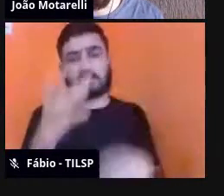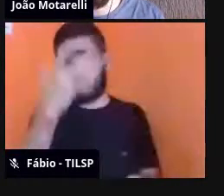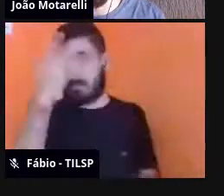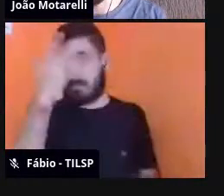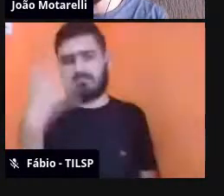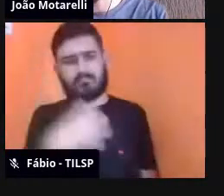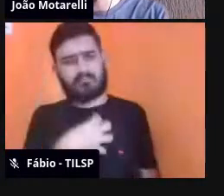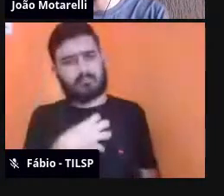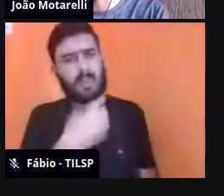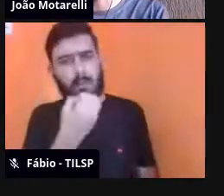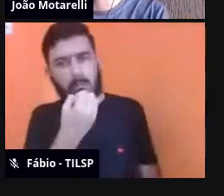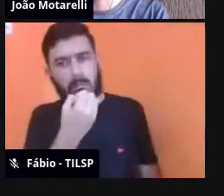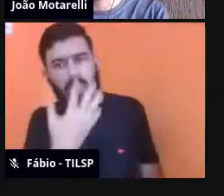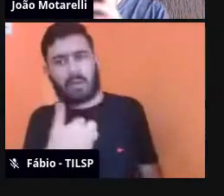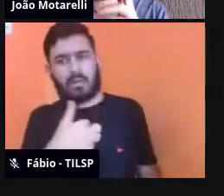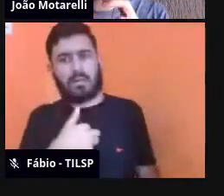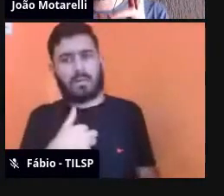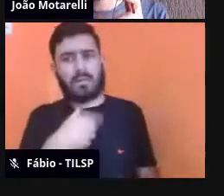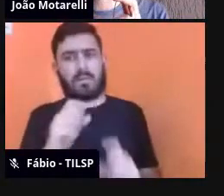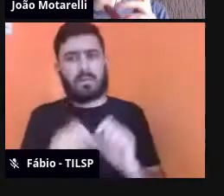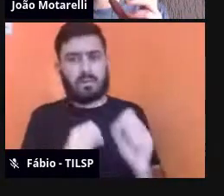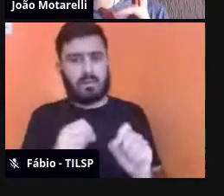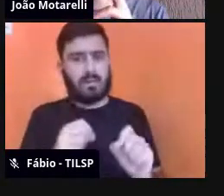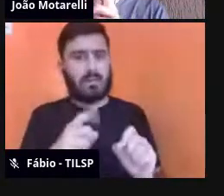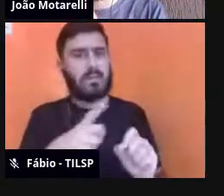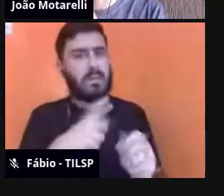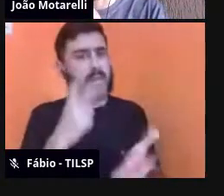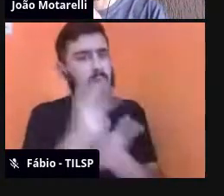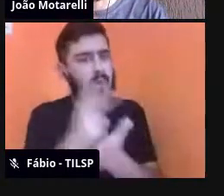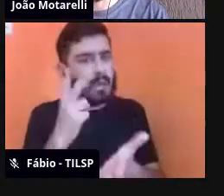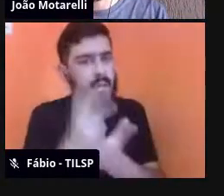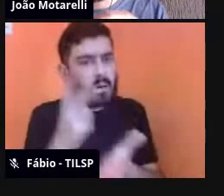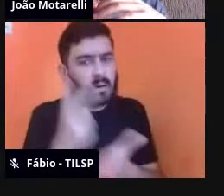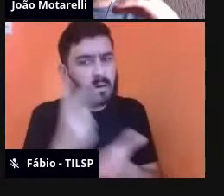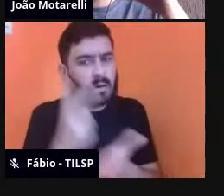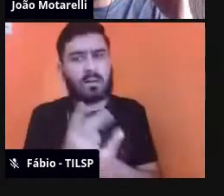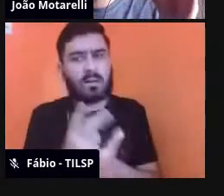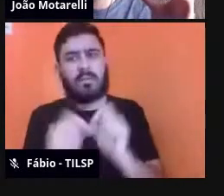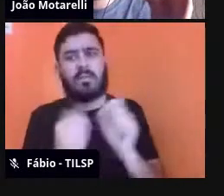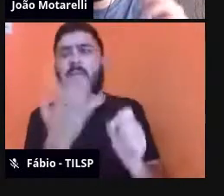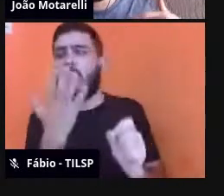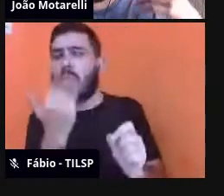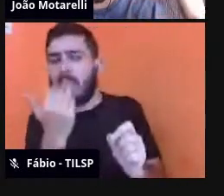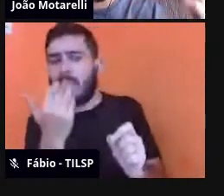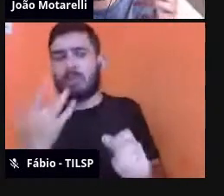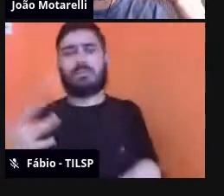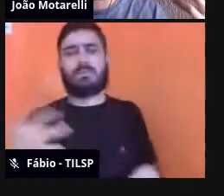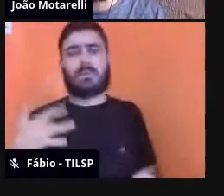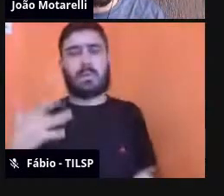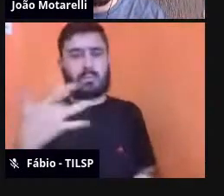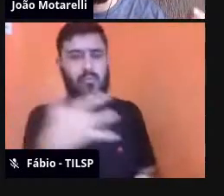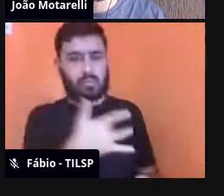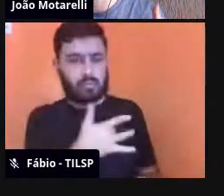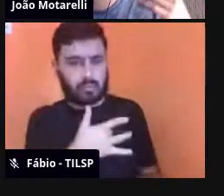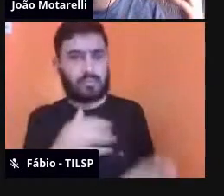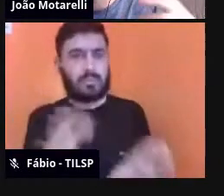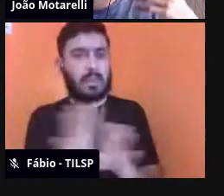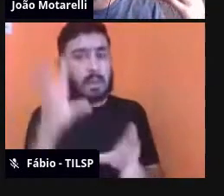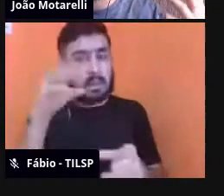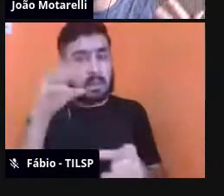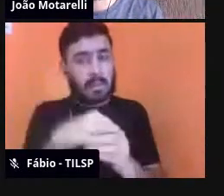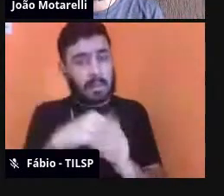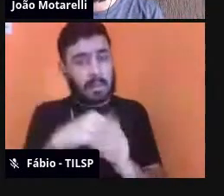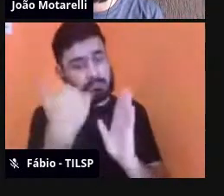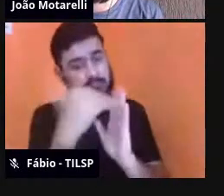seu próprio corpo, ele tem que estar sempre comendo esses alimentos tidos como saudáveis, dentro da teoria estabelecida por ele, dentro de